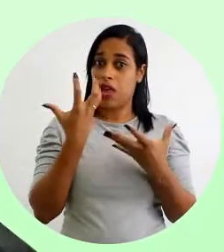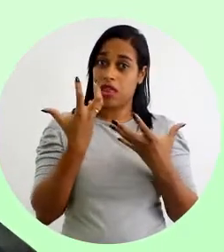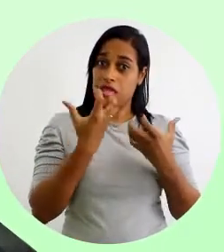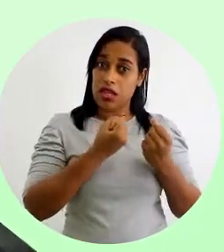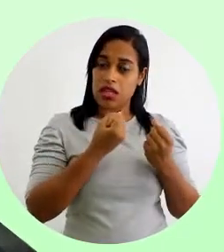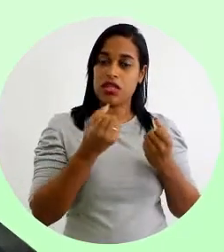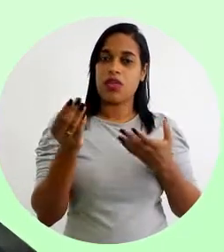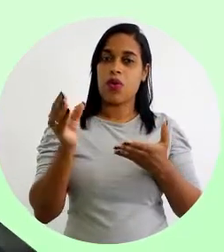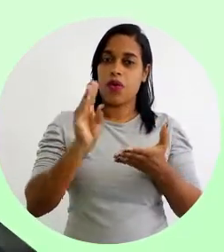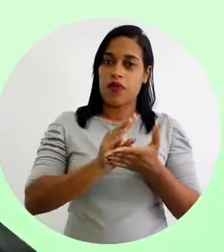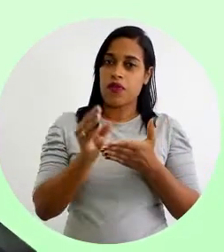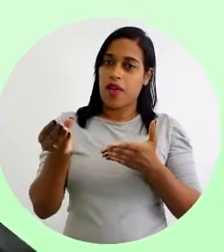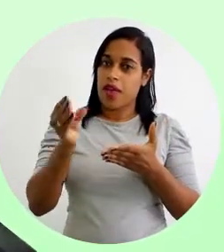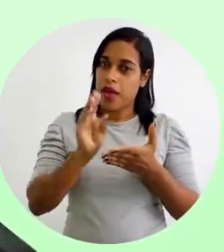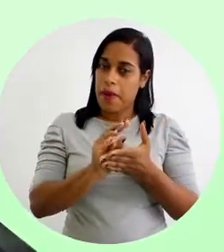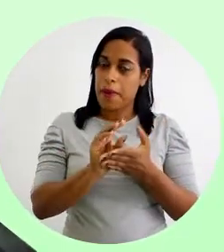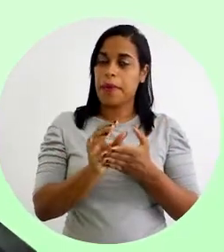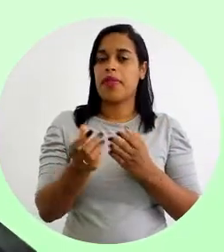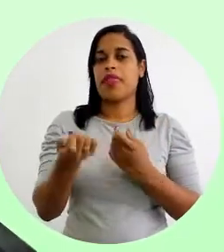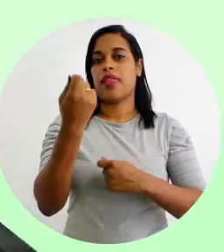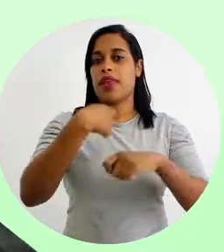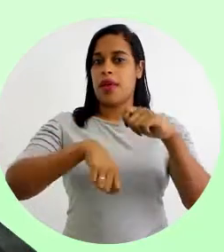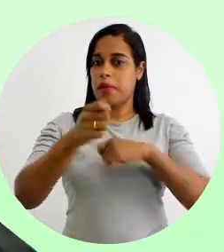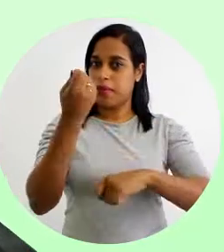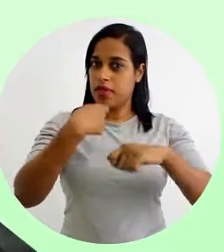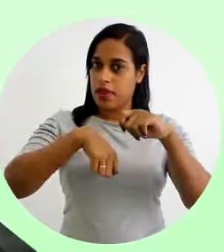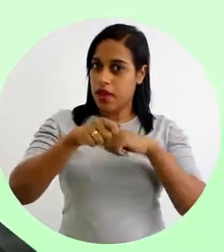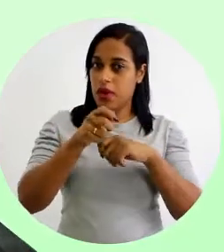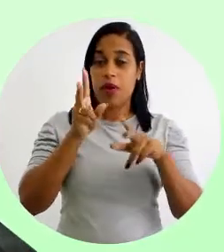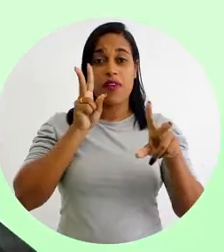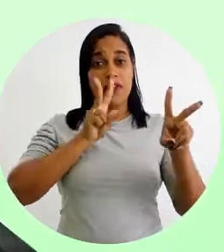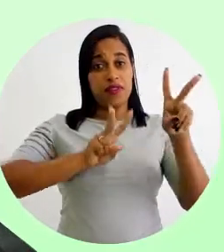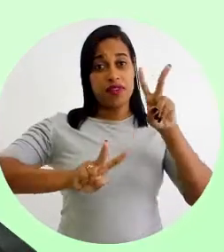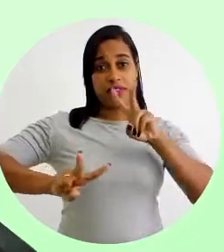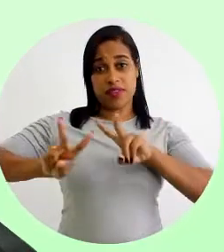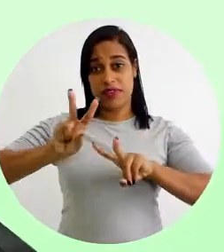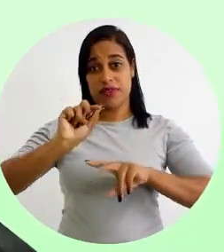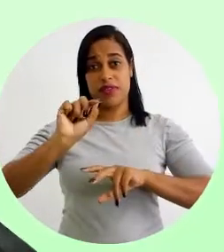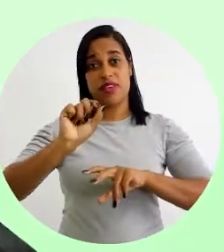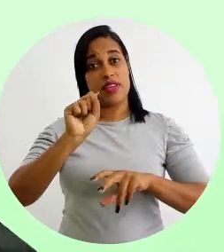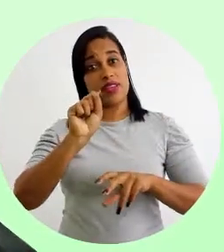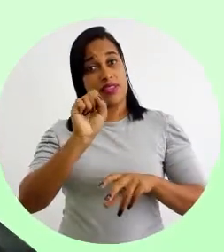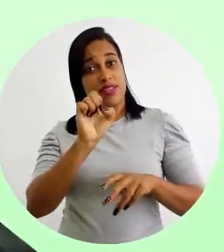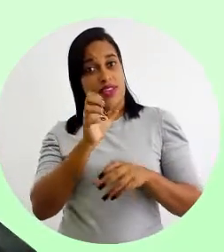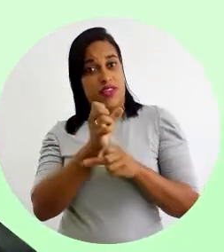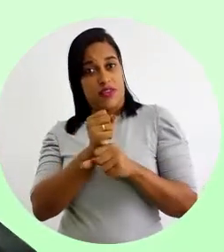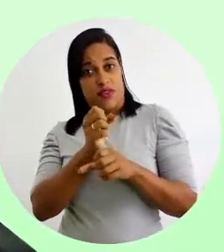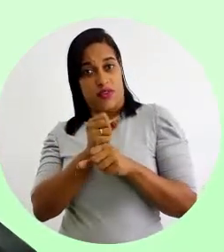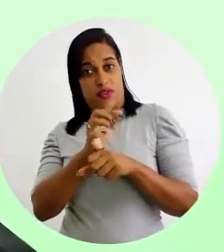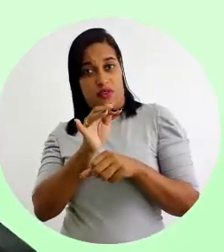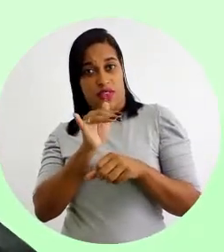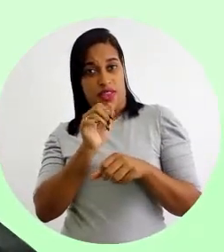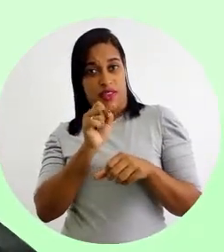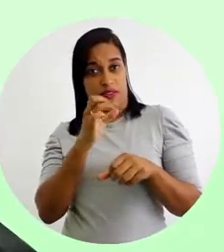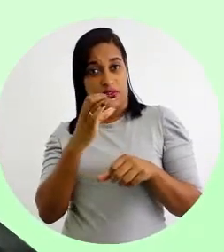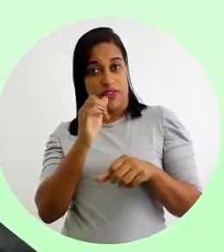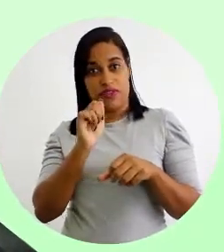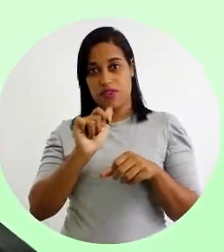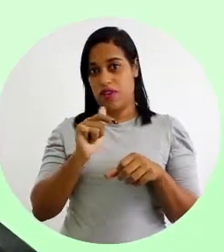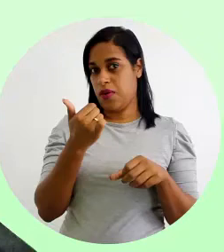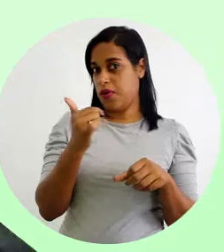bens adquiridos com recursos de capital, verificar se a nota fiscal não